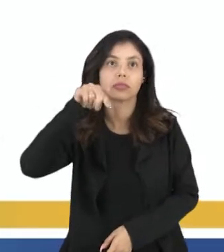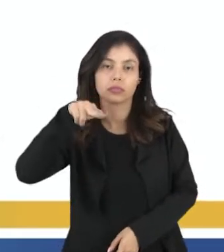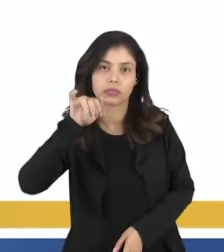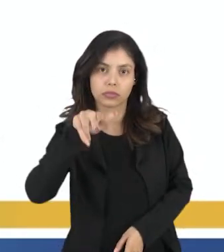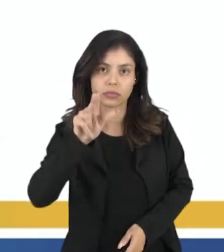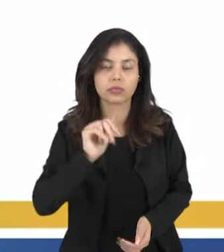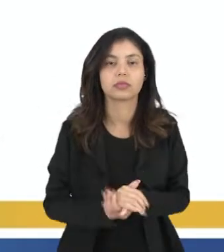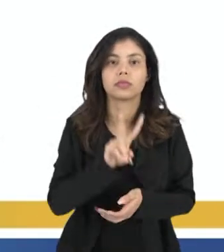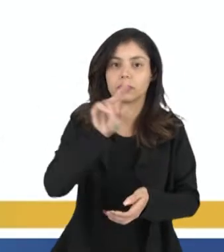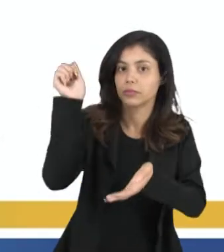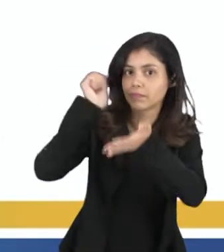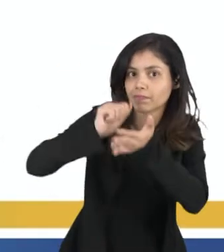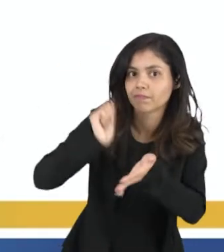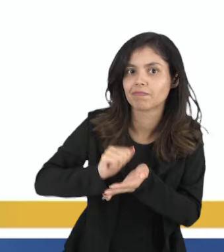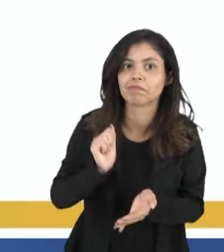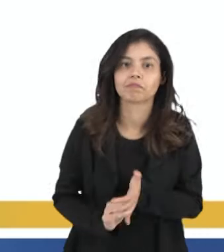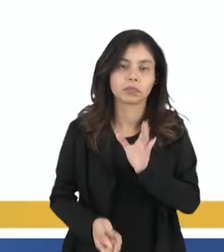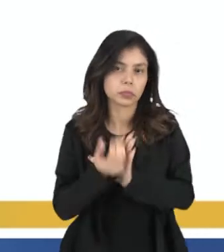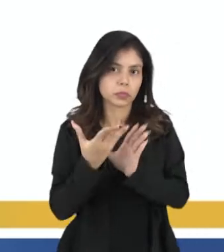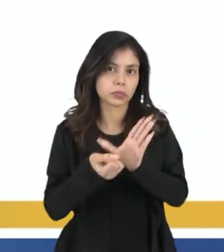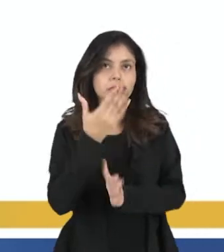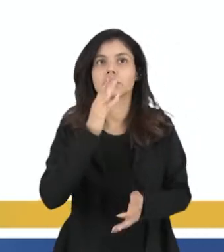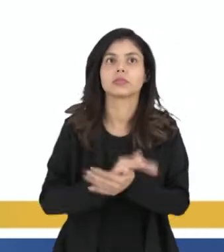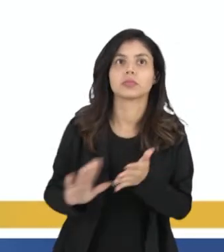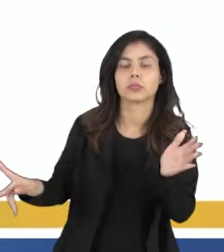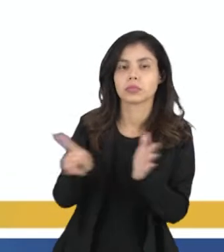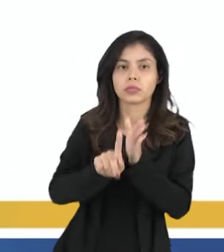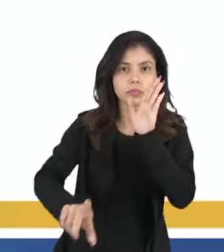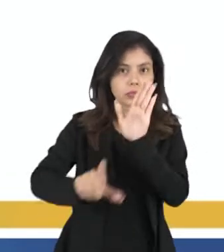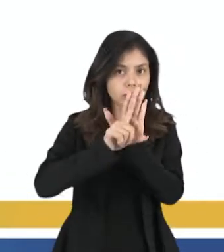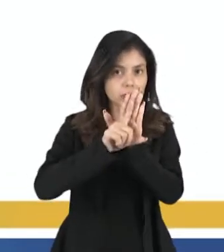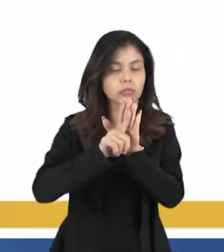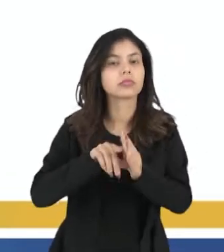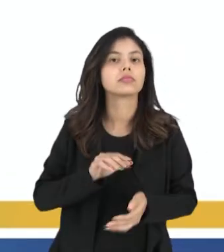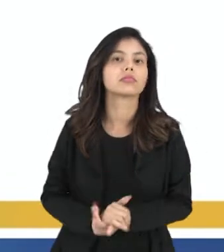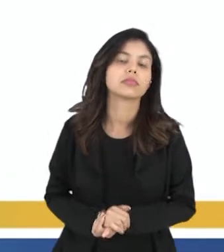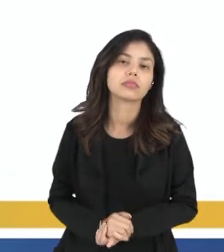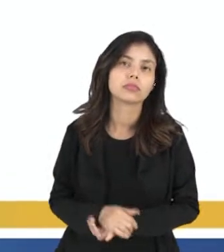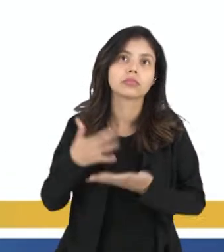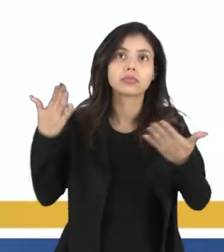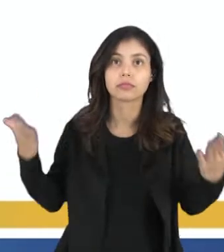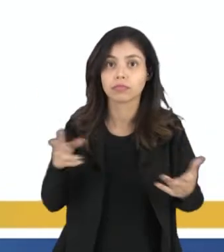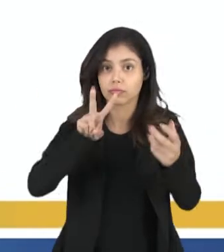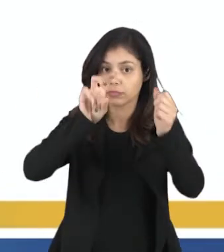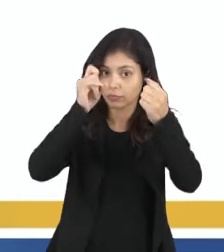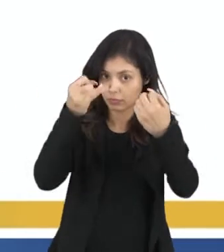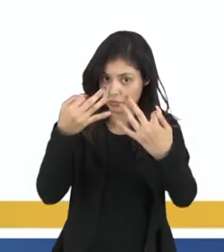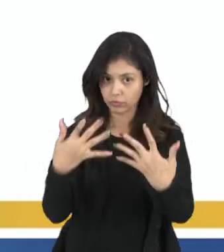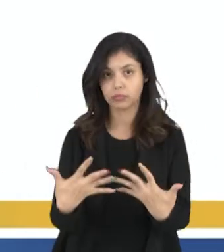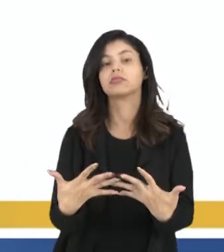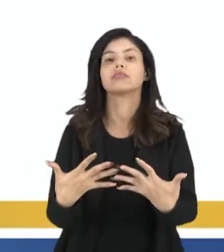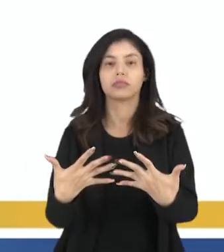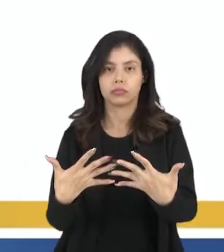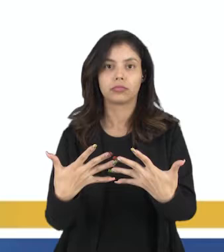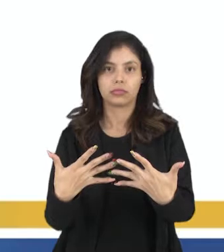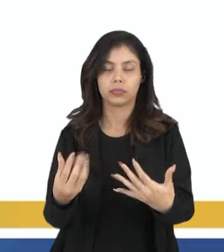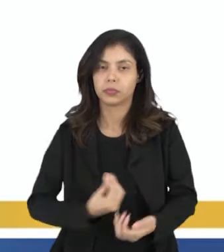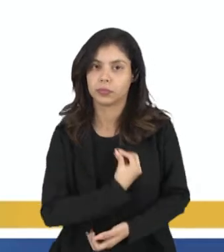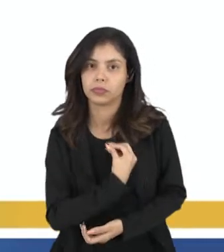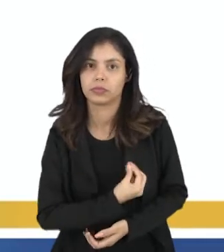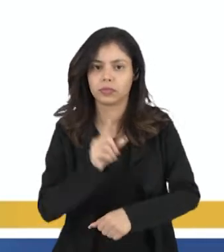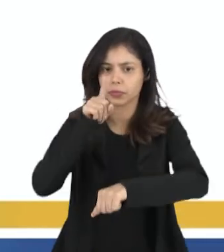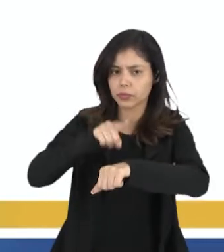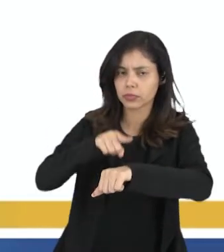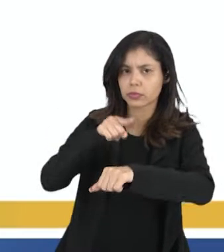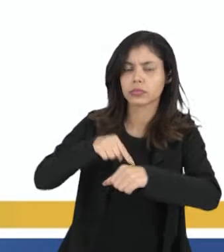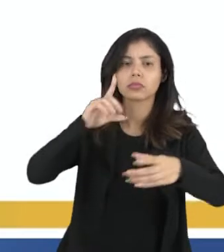Montesquieu, que ele vai escrever uma obra Espírito das Leis, e aí ele vai constituir, né, e ele vive no tempo